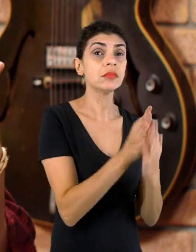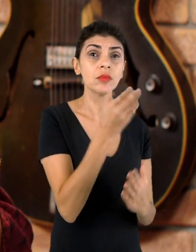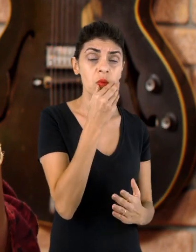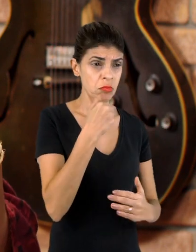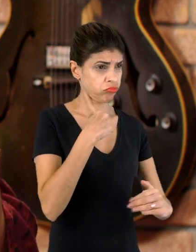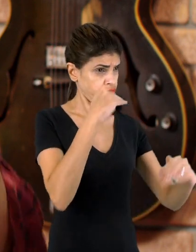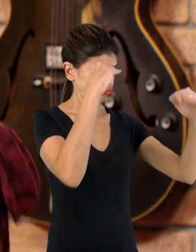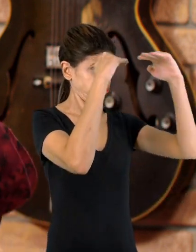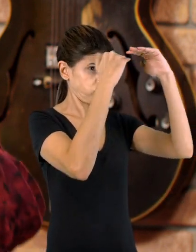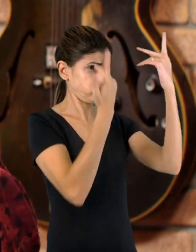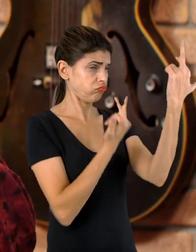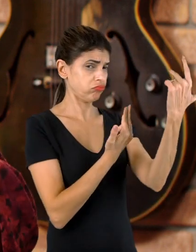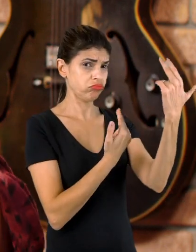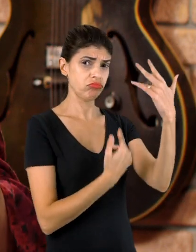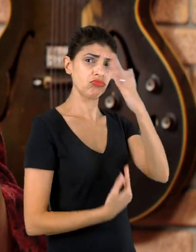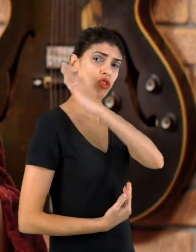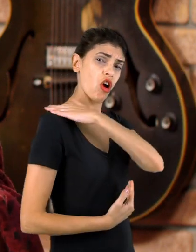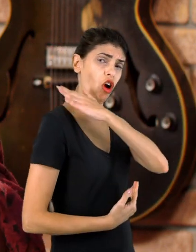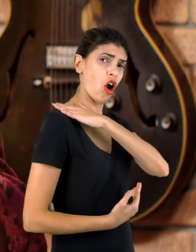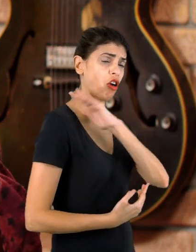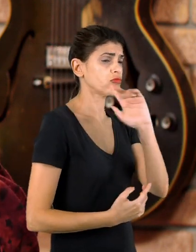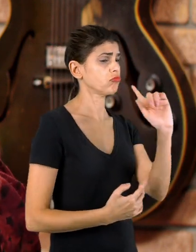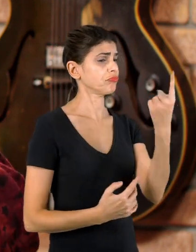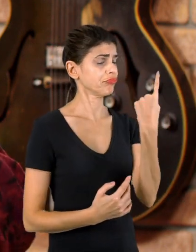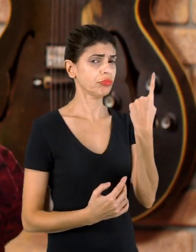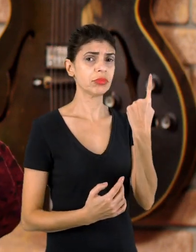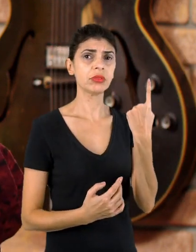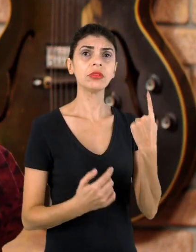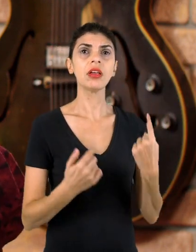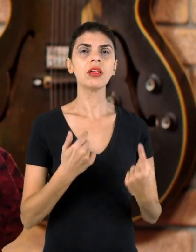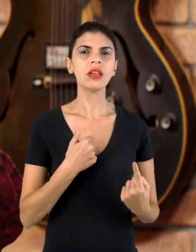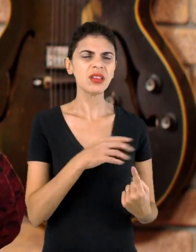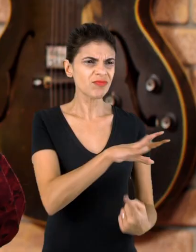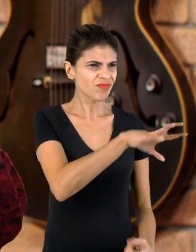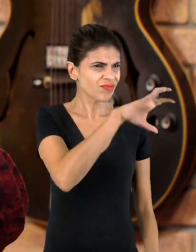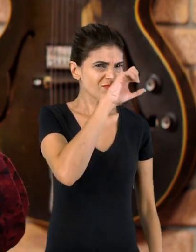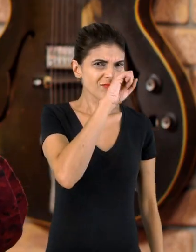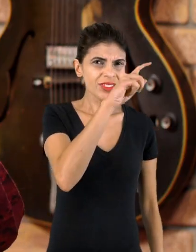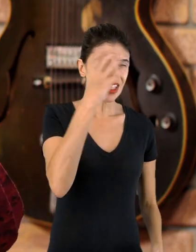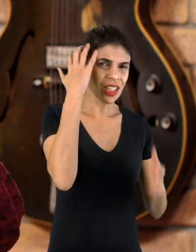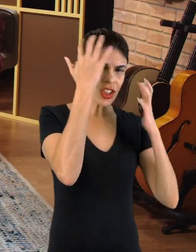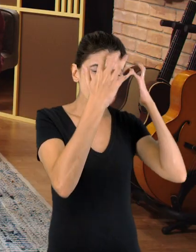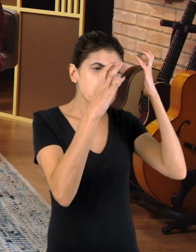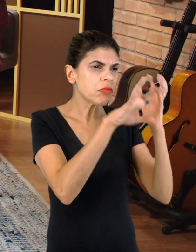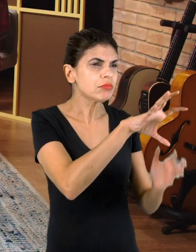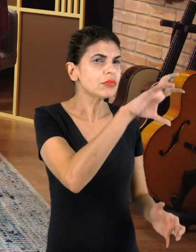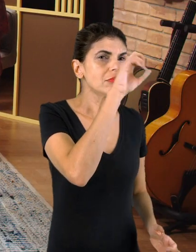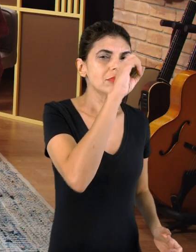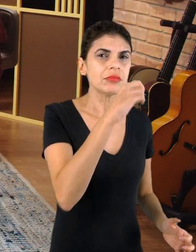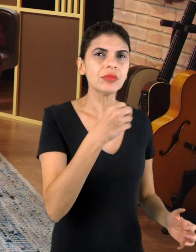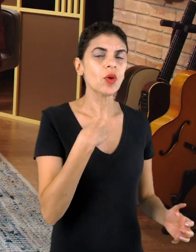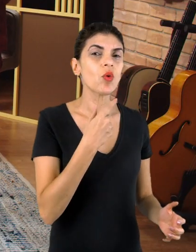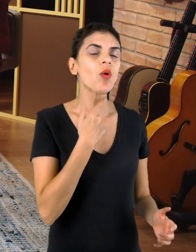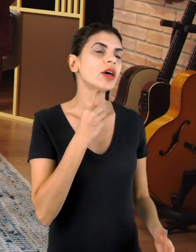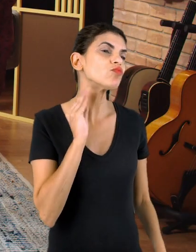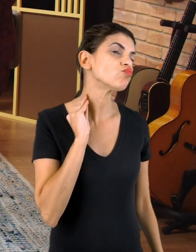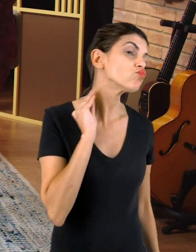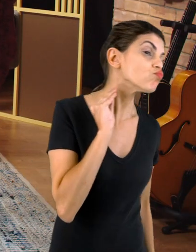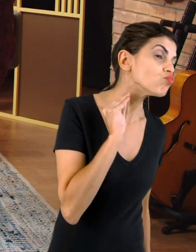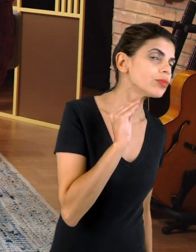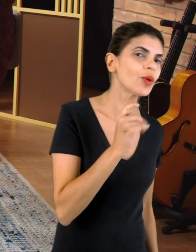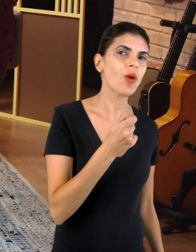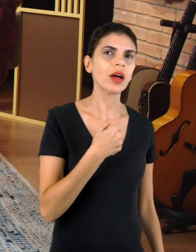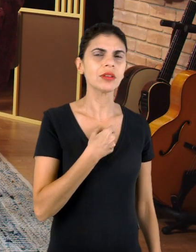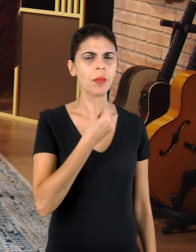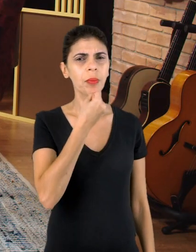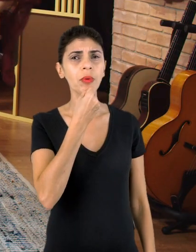tinha a minha altura, de costas para mim, né? Enquanto você e eu cantava. Sentindo o cheiro de shampoo do cara, eu estava quase dando um beijo no cangote, e eu assim,